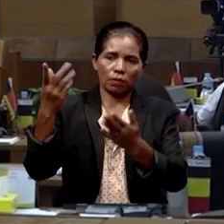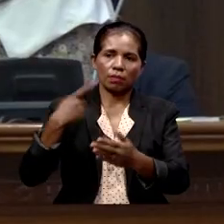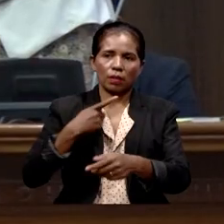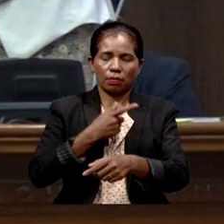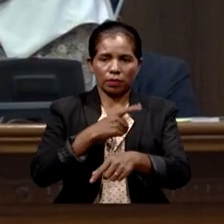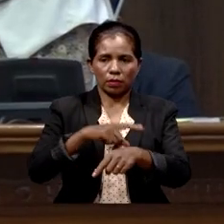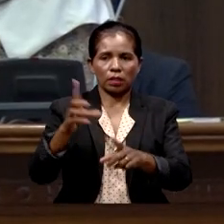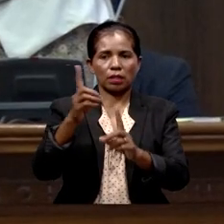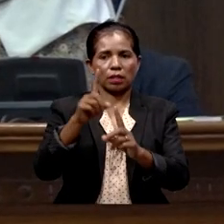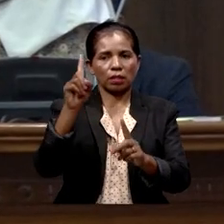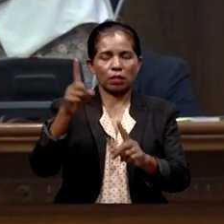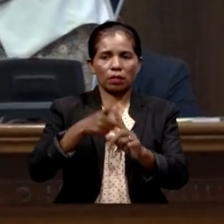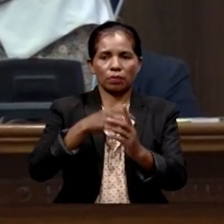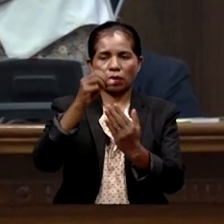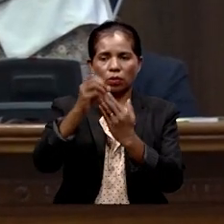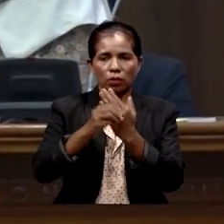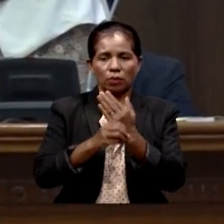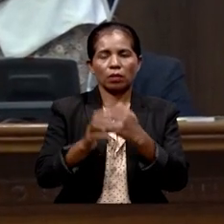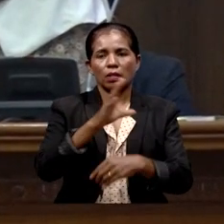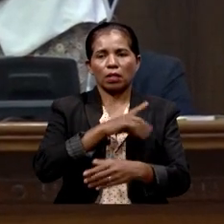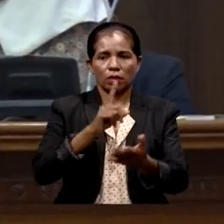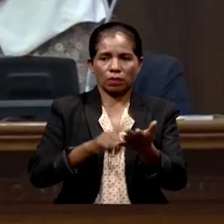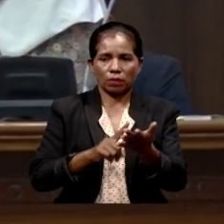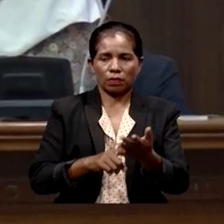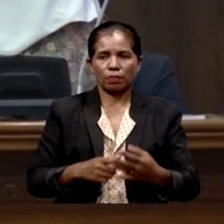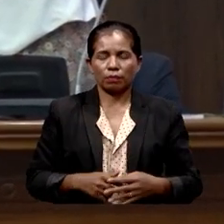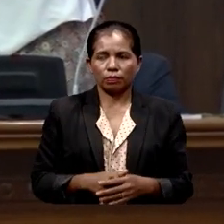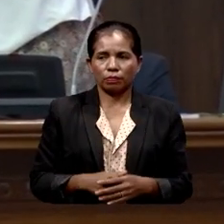nacional y loron ida fulan otobro ho di hein discusión Mateus Romario Dilma Sujeti GMN.